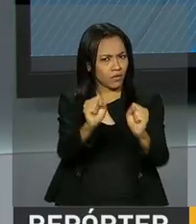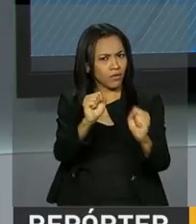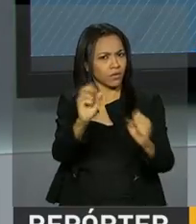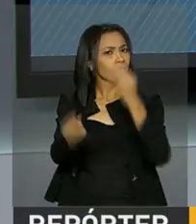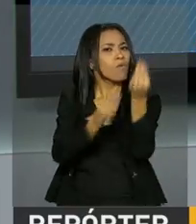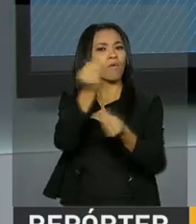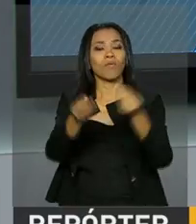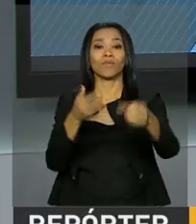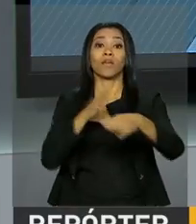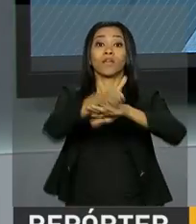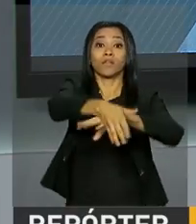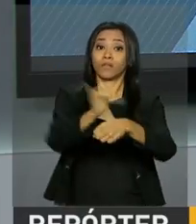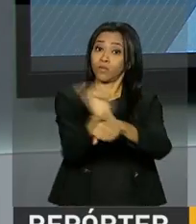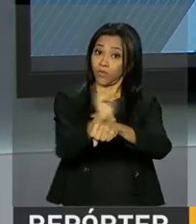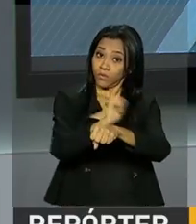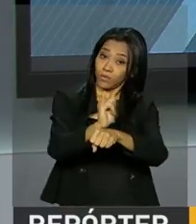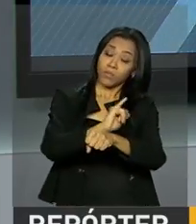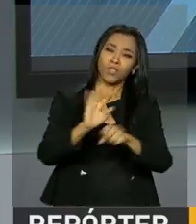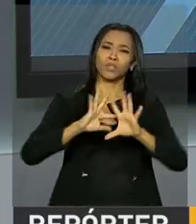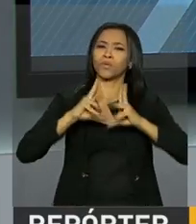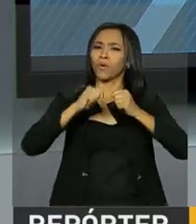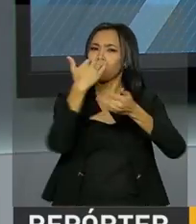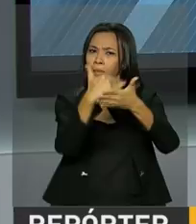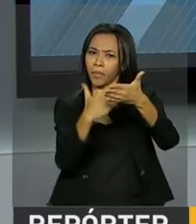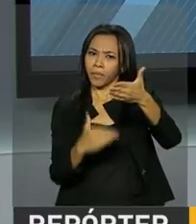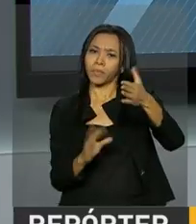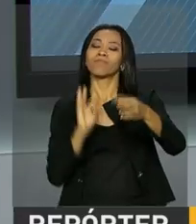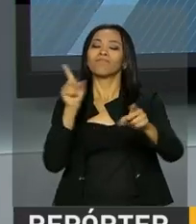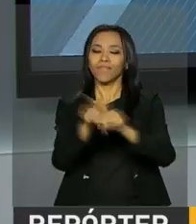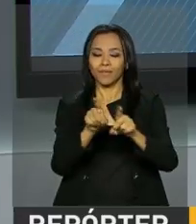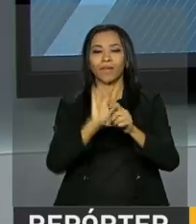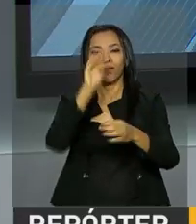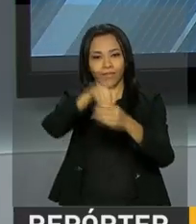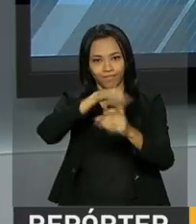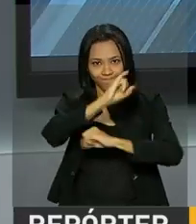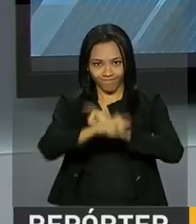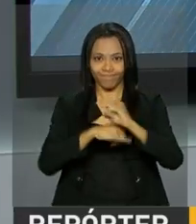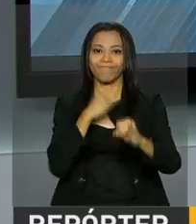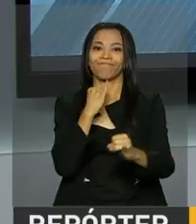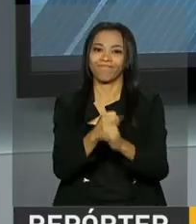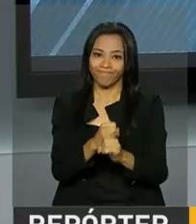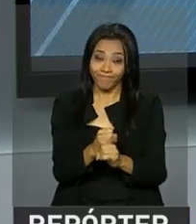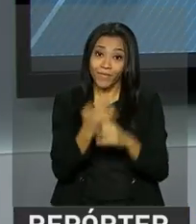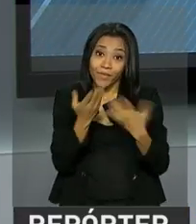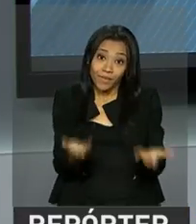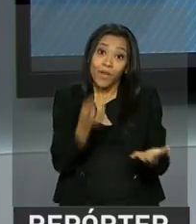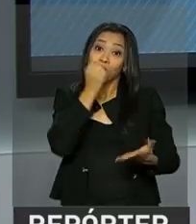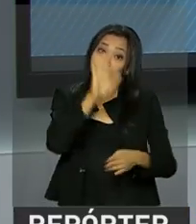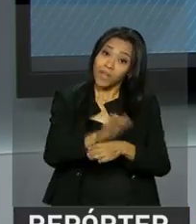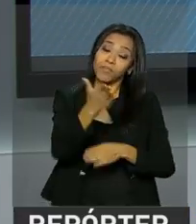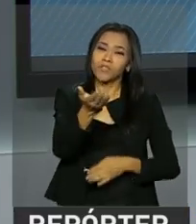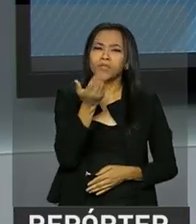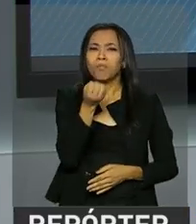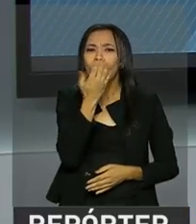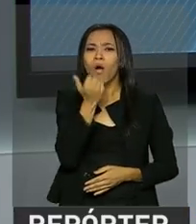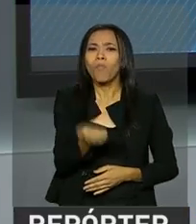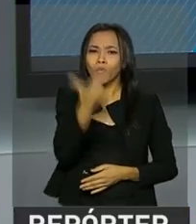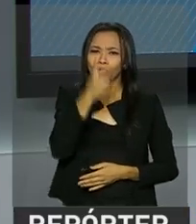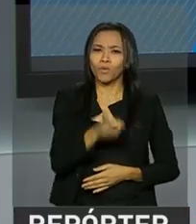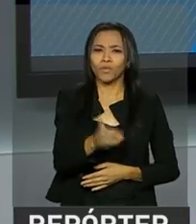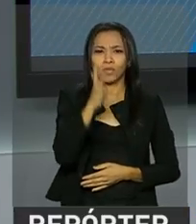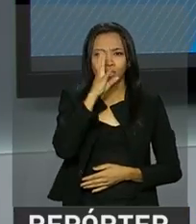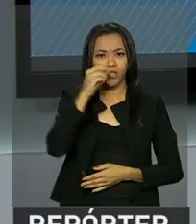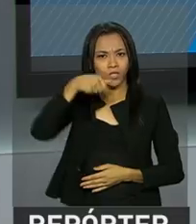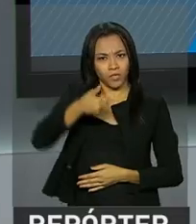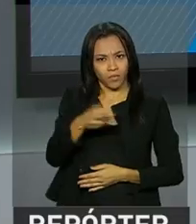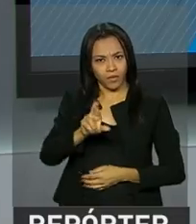reportagens no youtube e toda a nossa programação também está na internet uma boa tarde pra você o almoço e continue com a